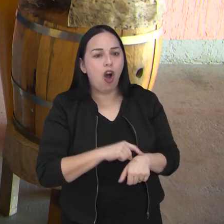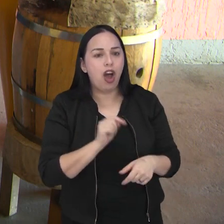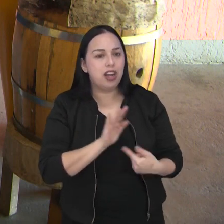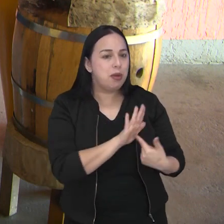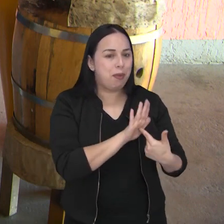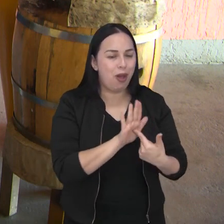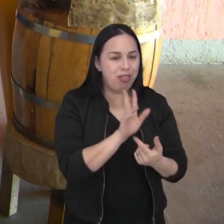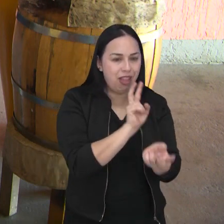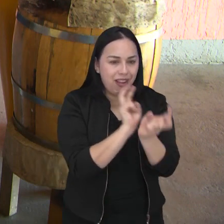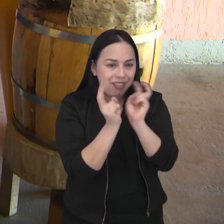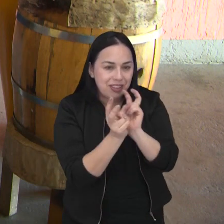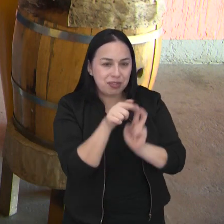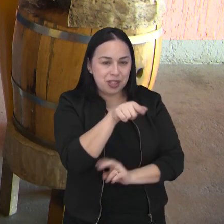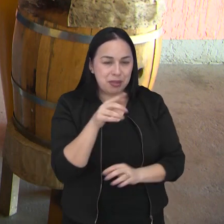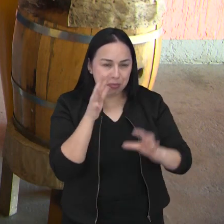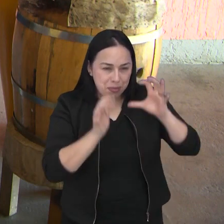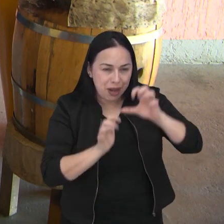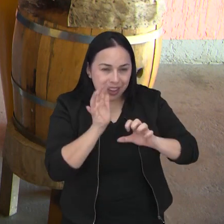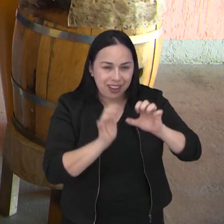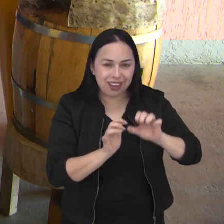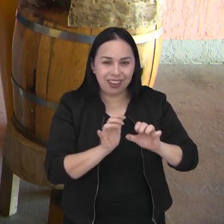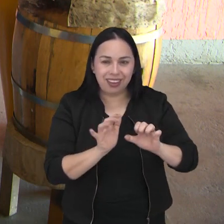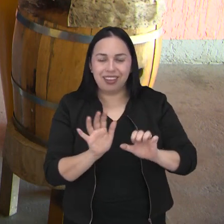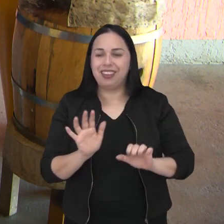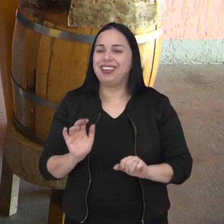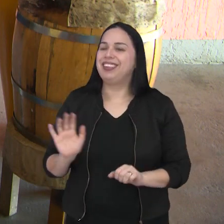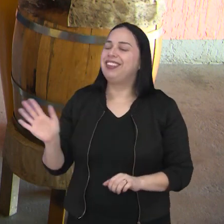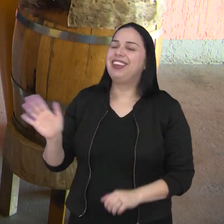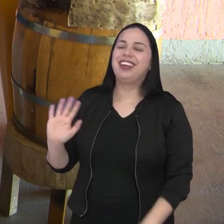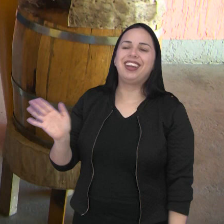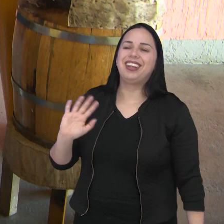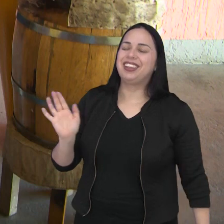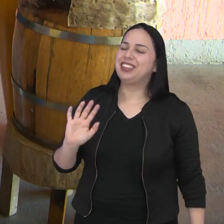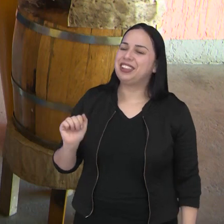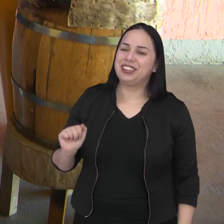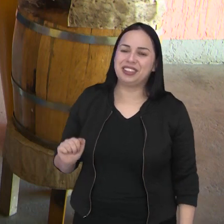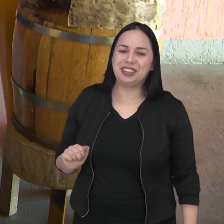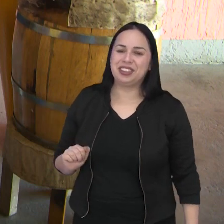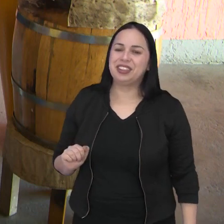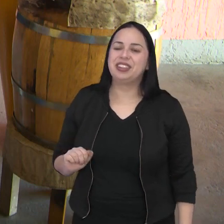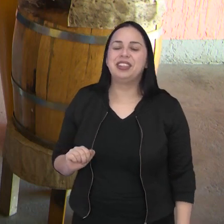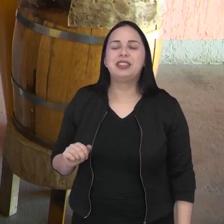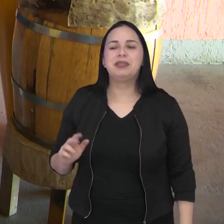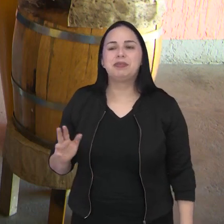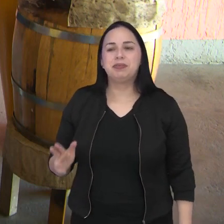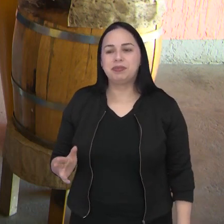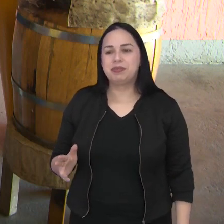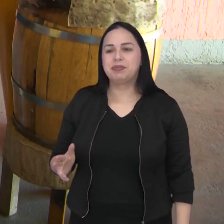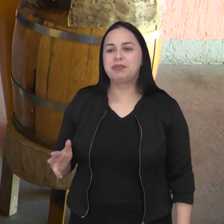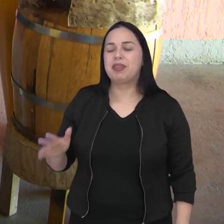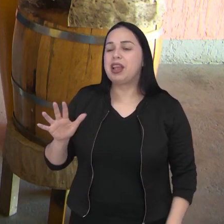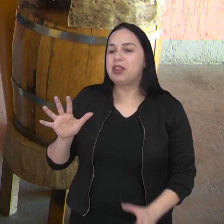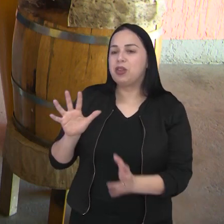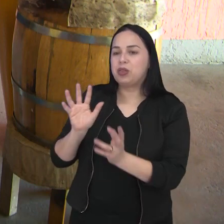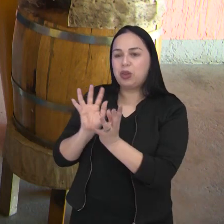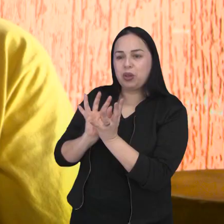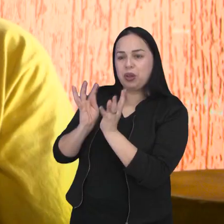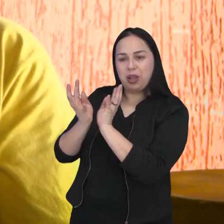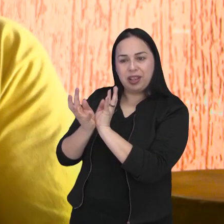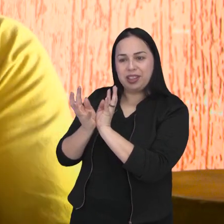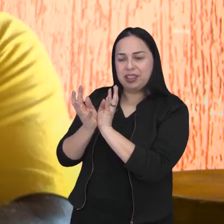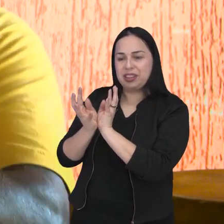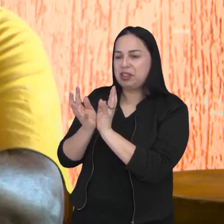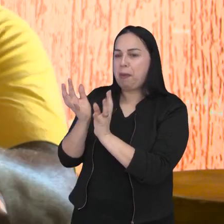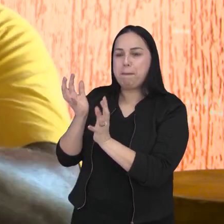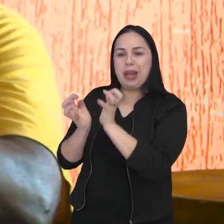Vocês brigam durante a apresentação? Porque casal sempre tem aquelas discussõezinhas, ou é disfarçado? Ninguém percebe? Não. Quando alguma